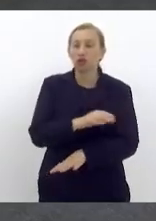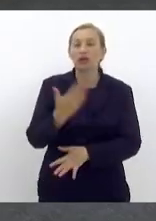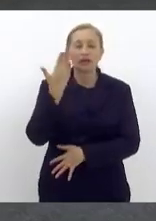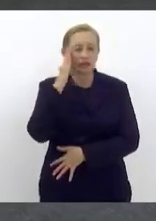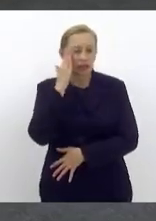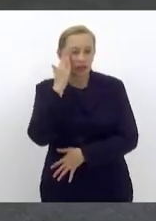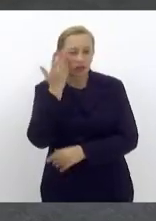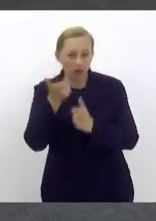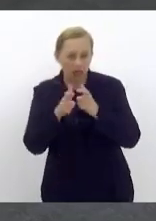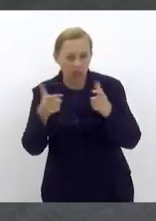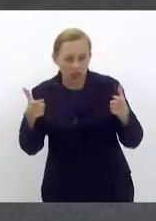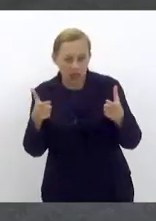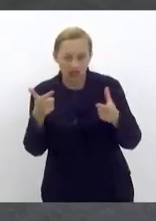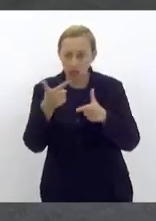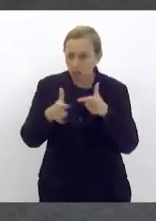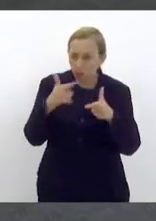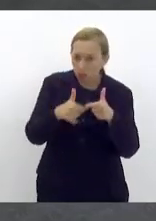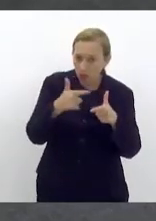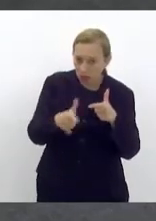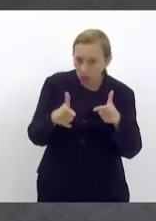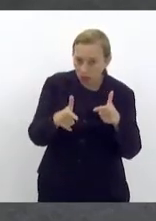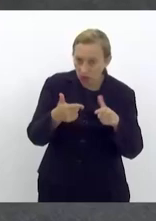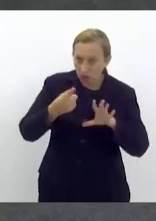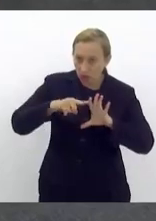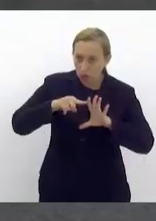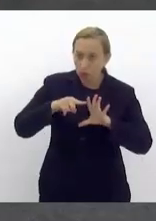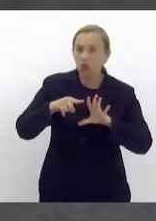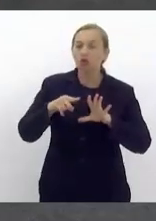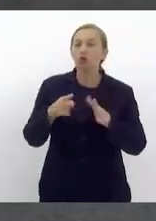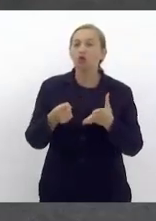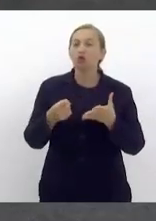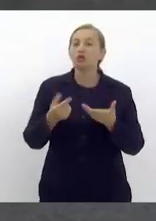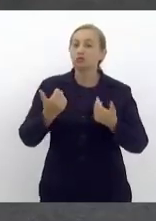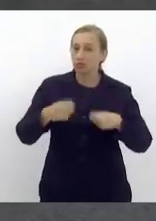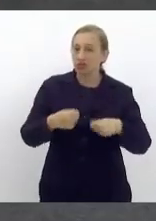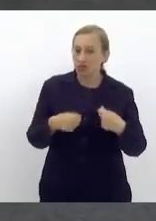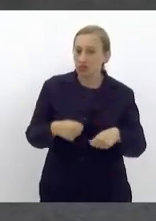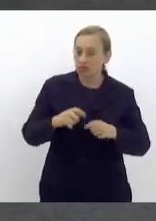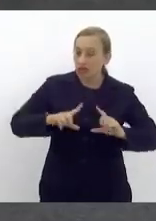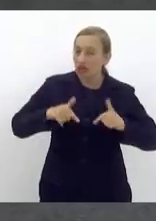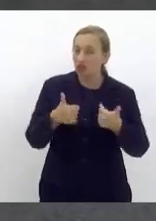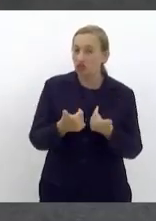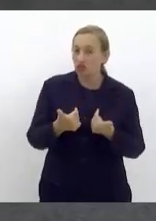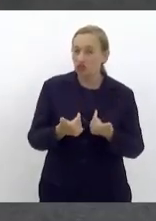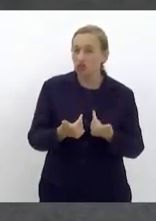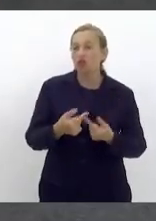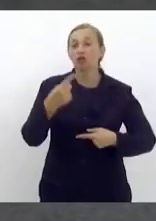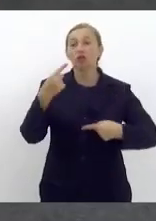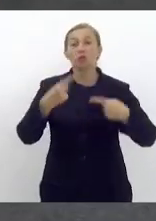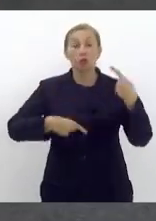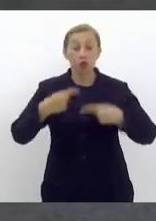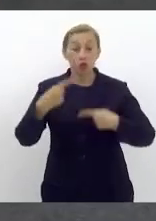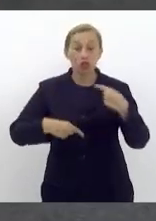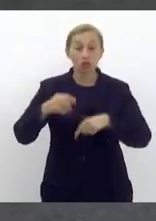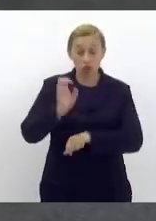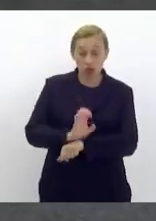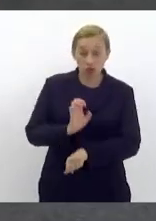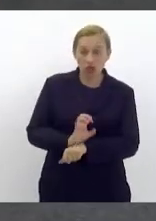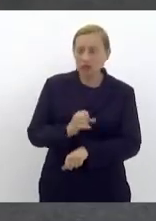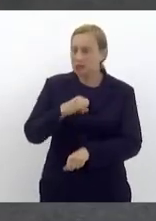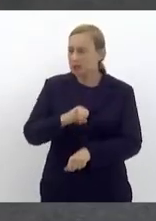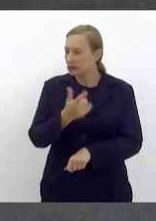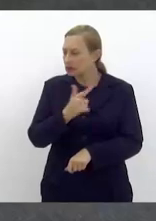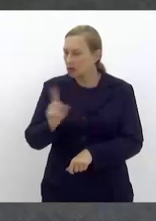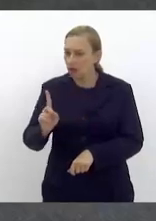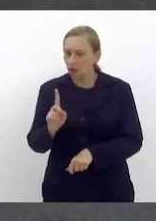o tamanho do problema e do abismo que a gente precisa enfrentar diante das políticas do Estado, que, se elas não